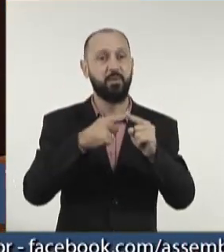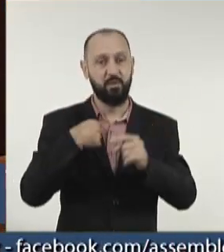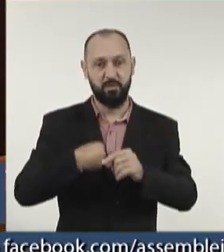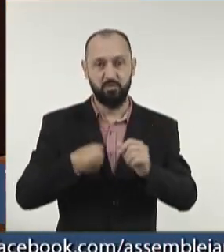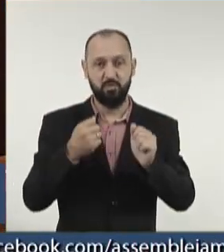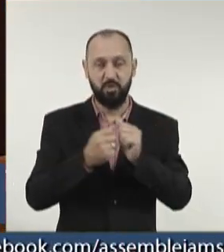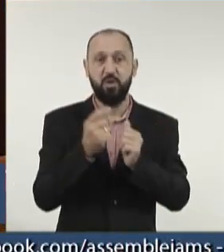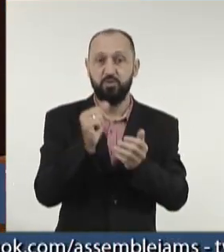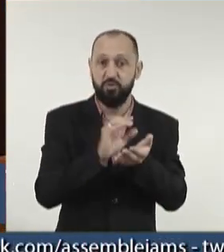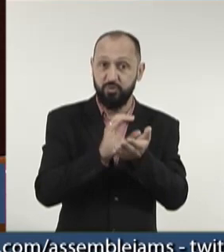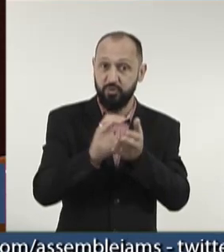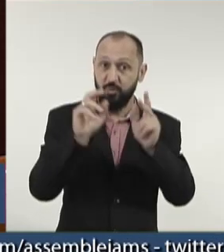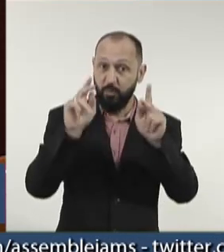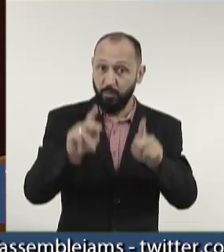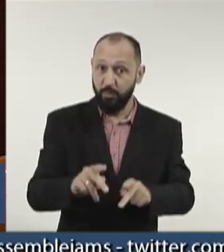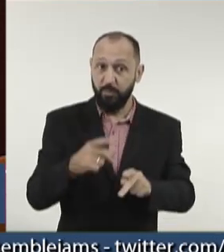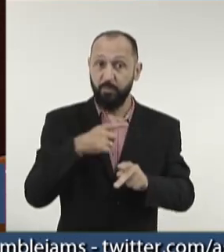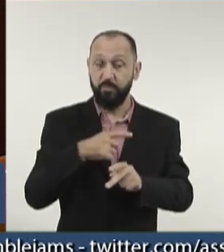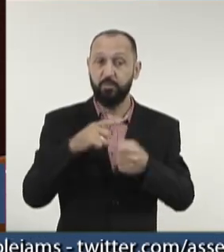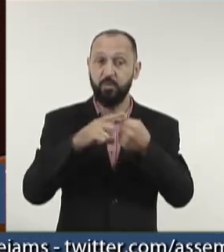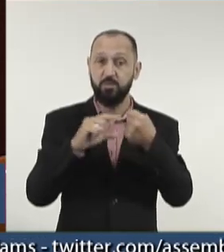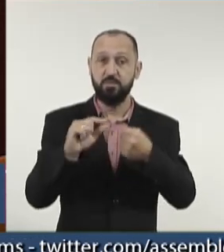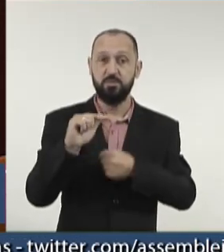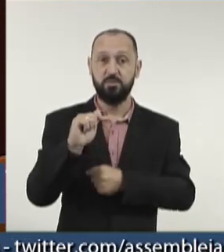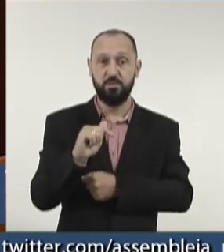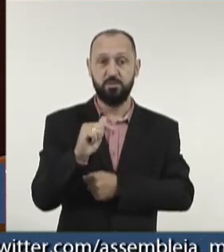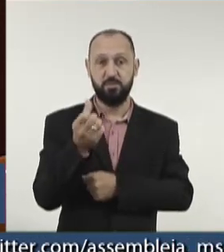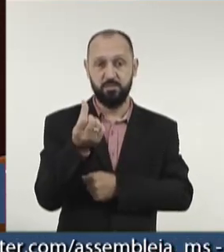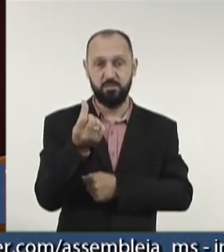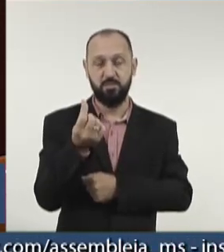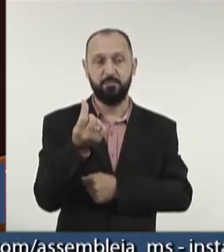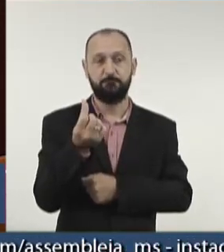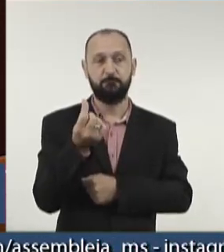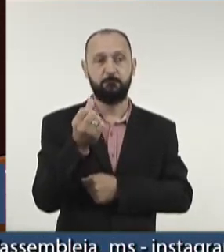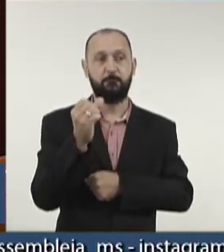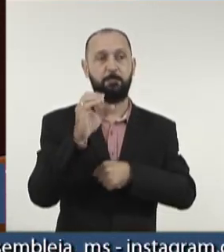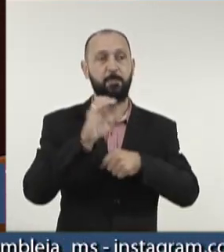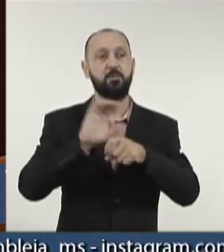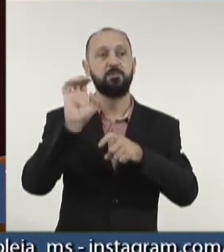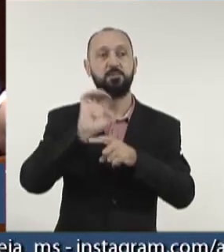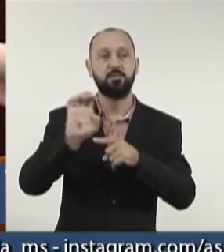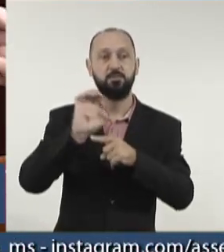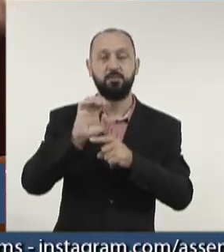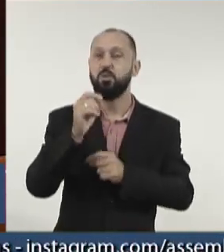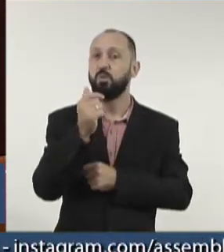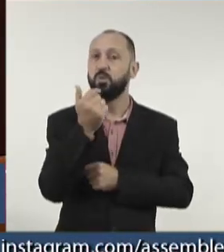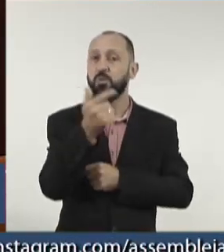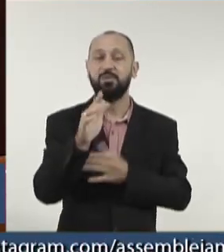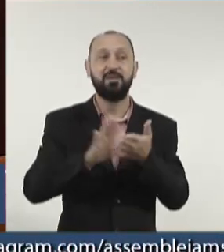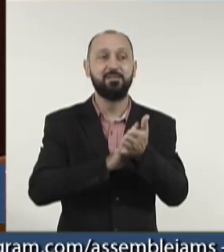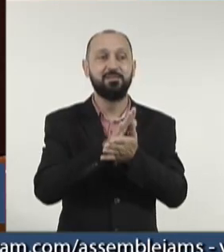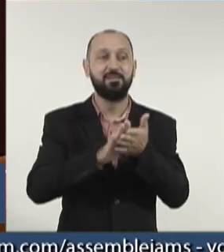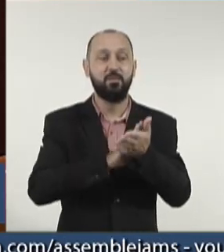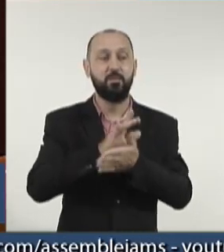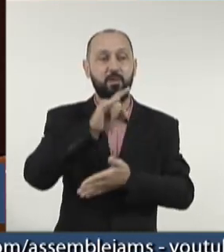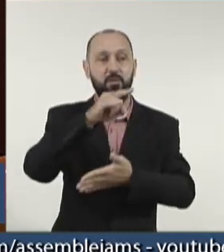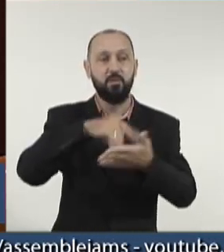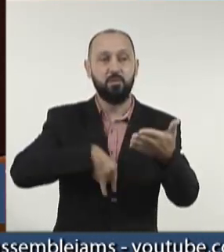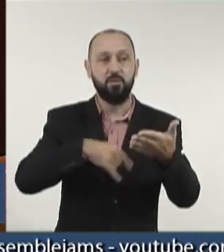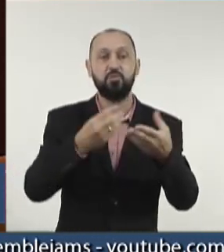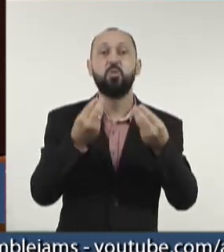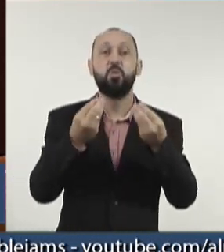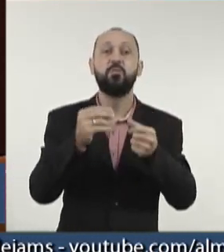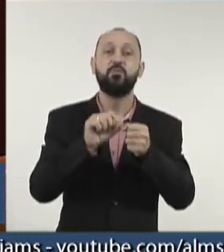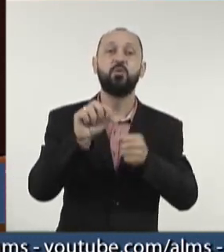constitui recurso público, de acordo com o artigo 76 da nossa Constituição Estadual, não tem uma nota fiscal de como